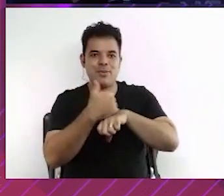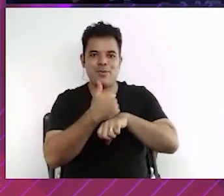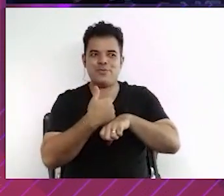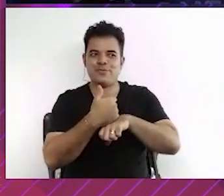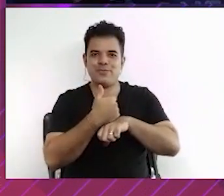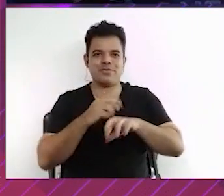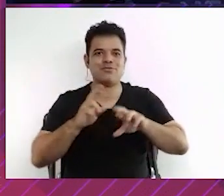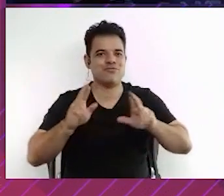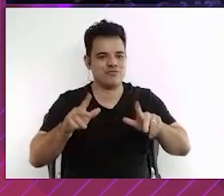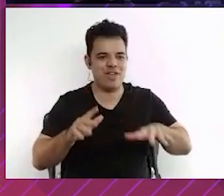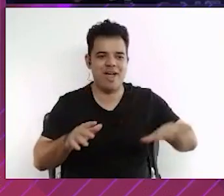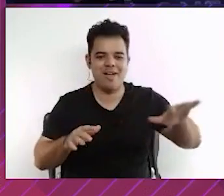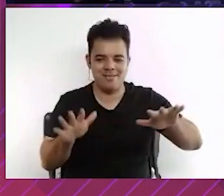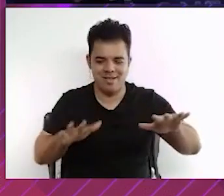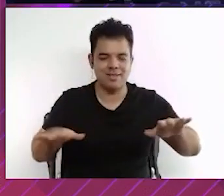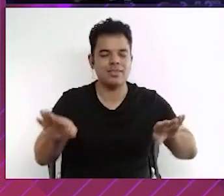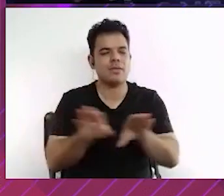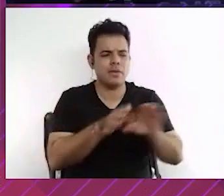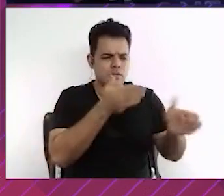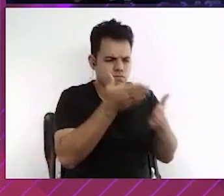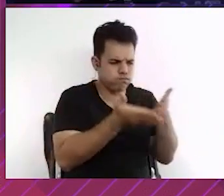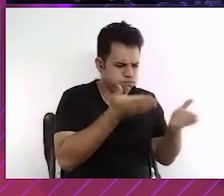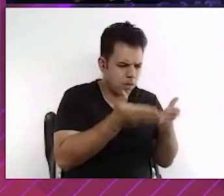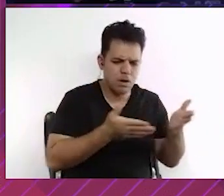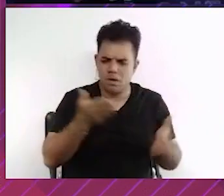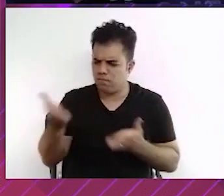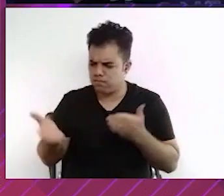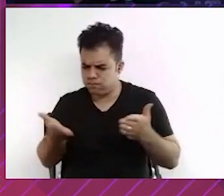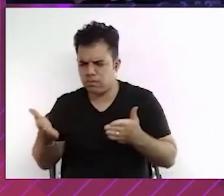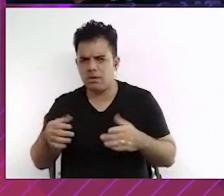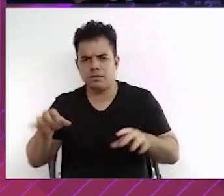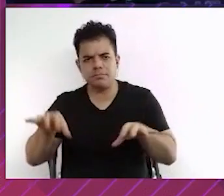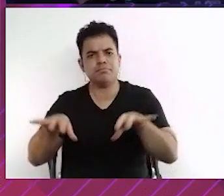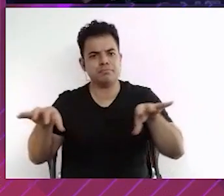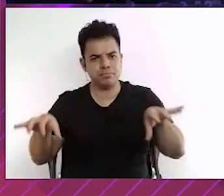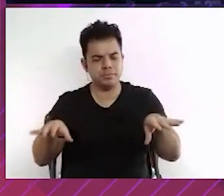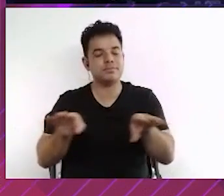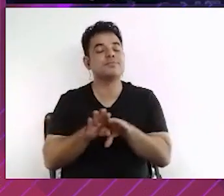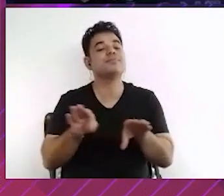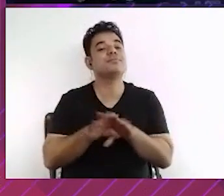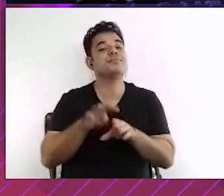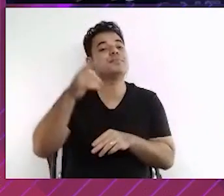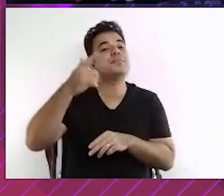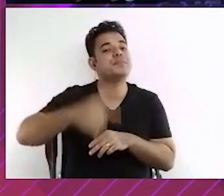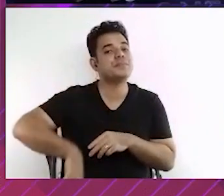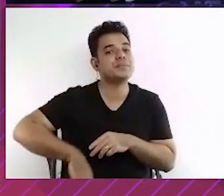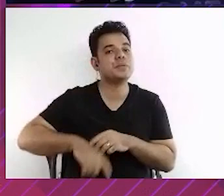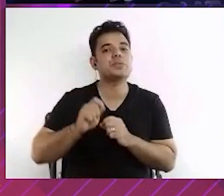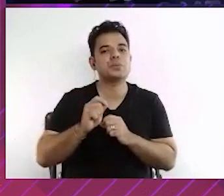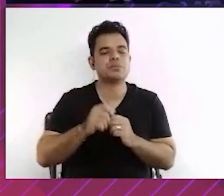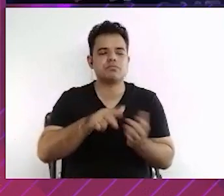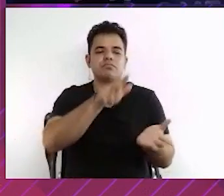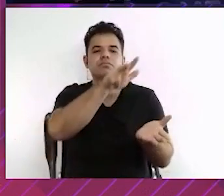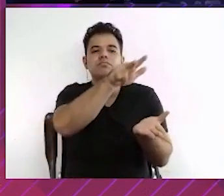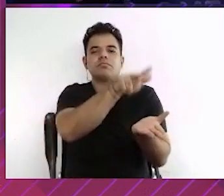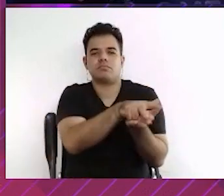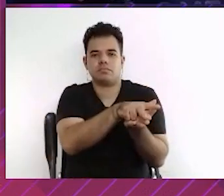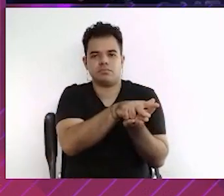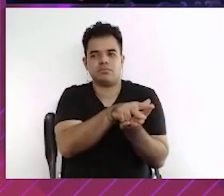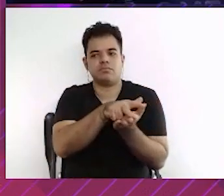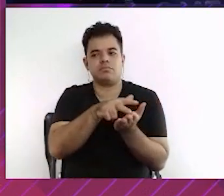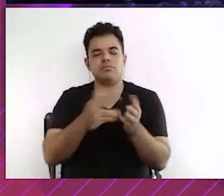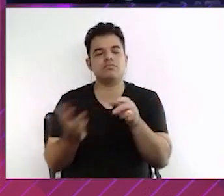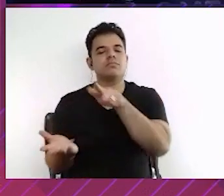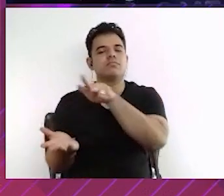essas terapias intensivas, unidades de terapia intensiva, a gente tem internações normais. Essas internações